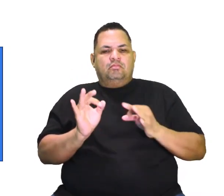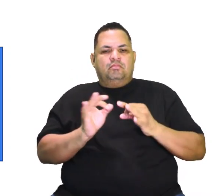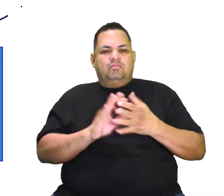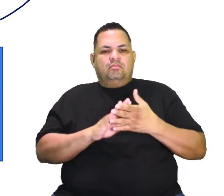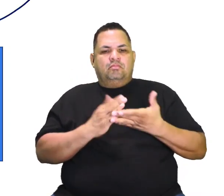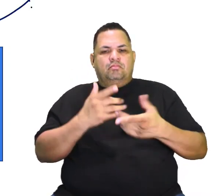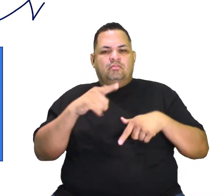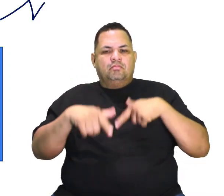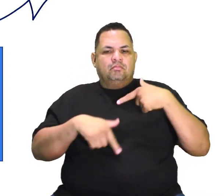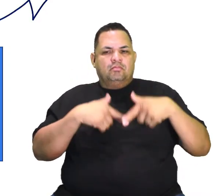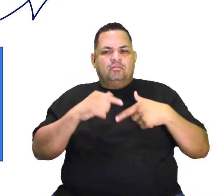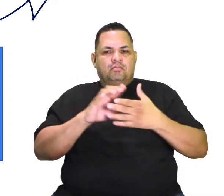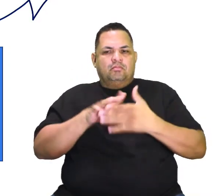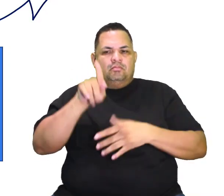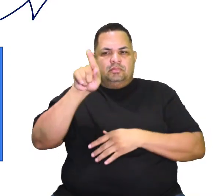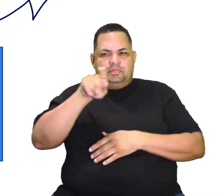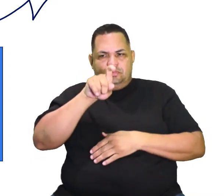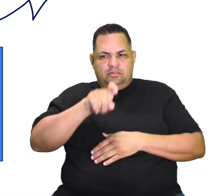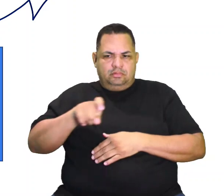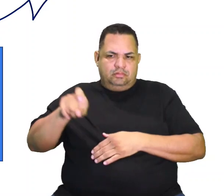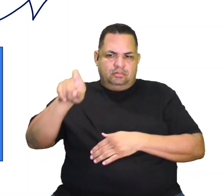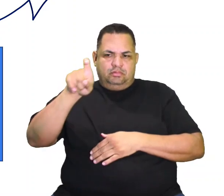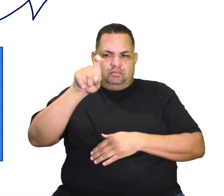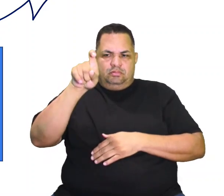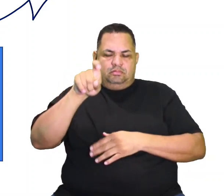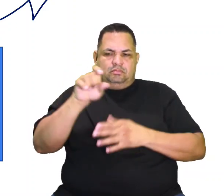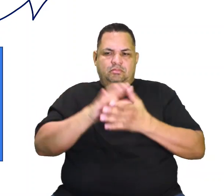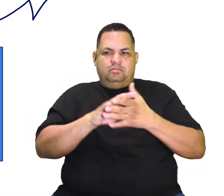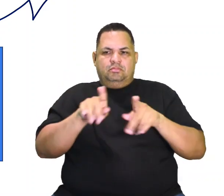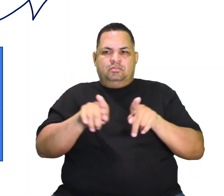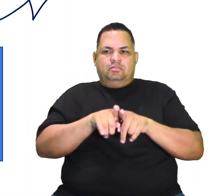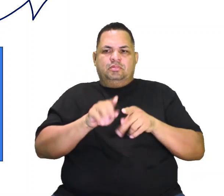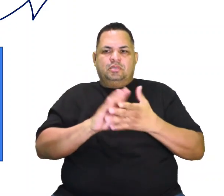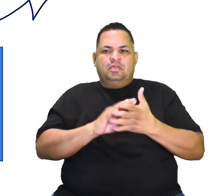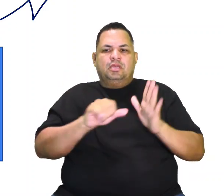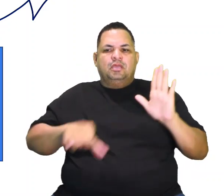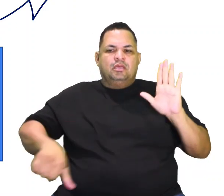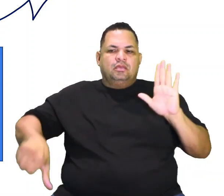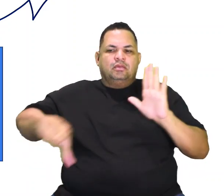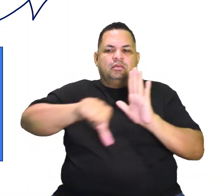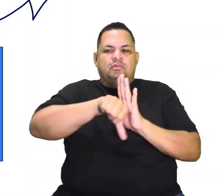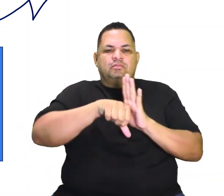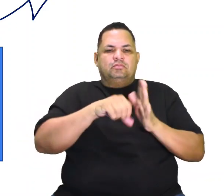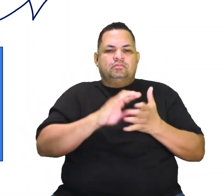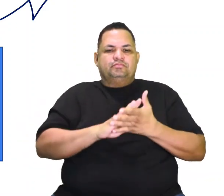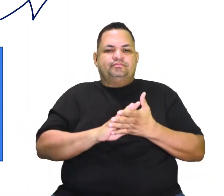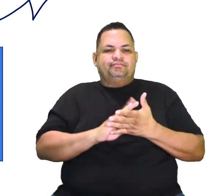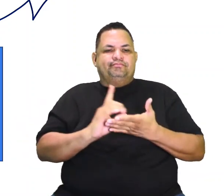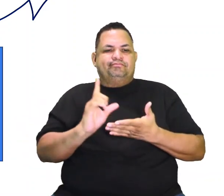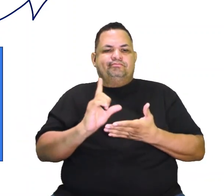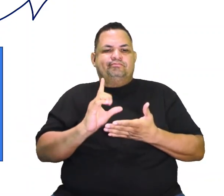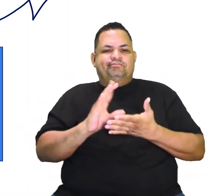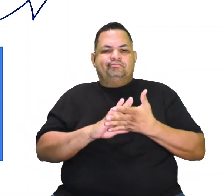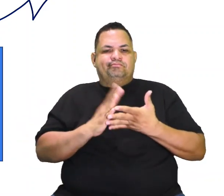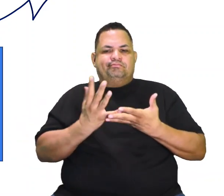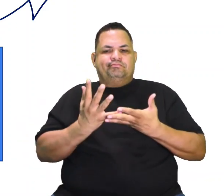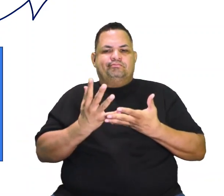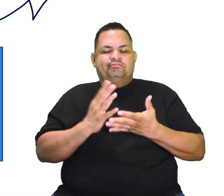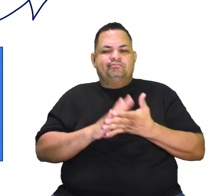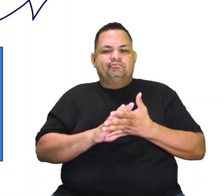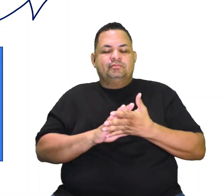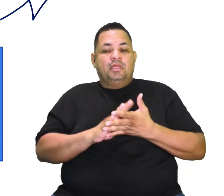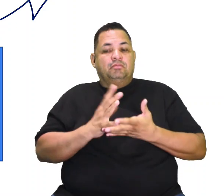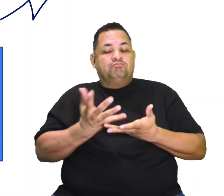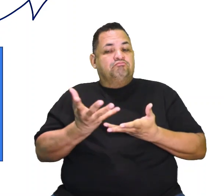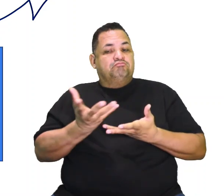a pichação, como nós estamos vendo na imagem aqui, já é crime, né? Então, os brasileiros não se contentaram só